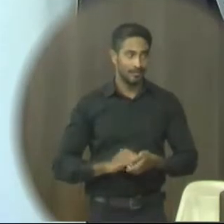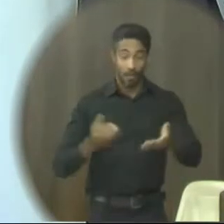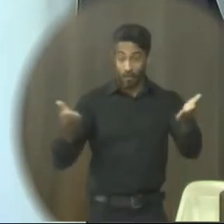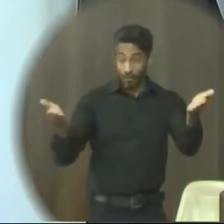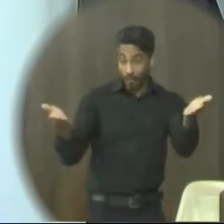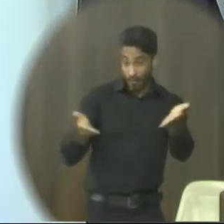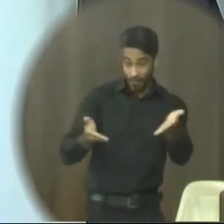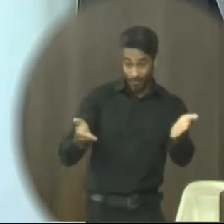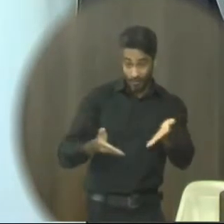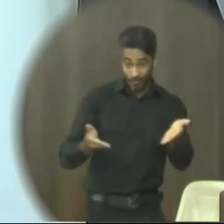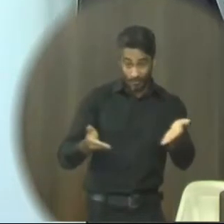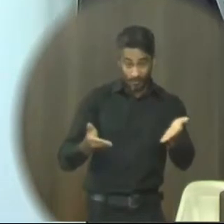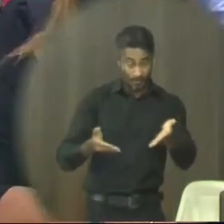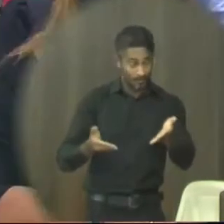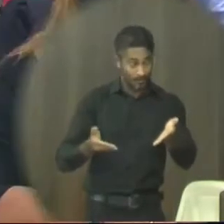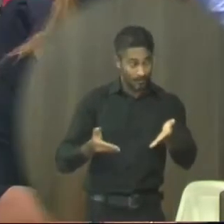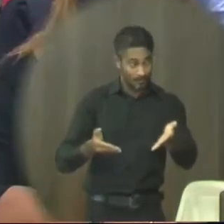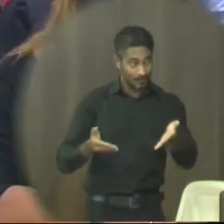hoje,